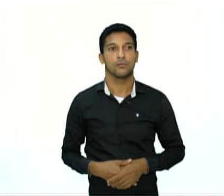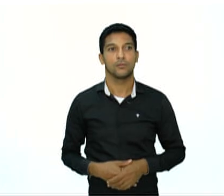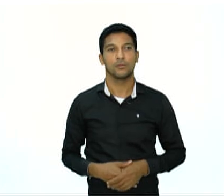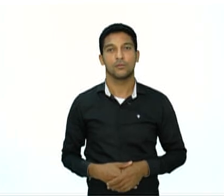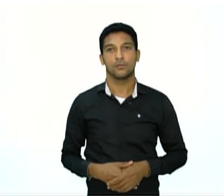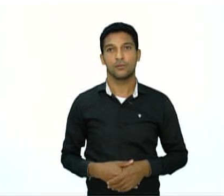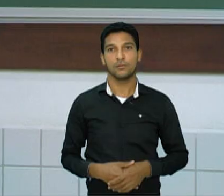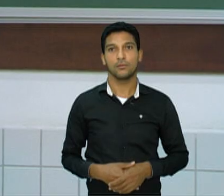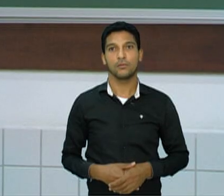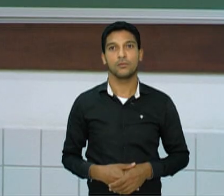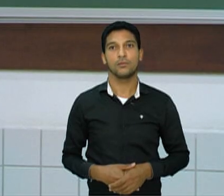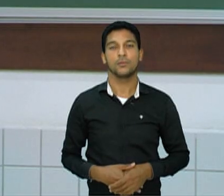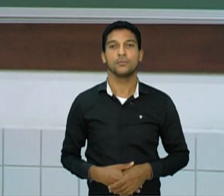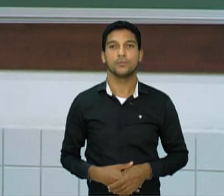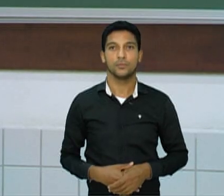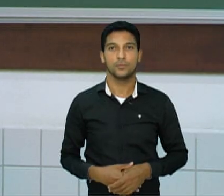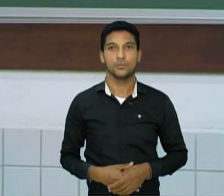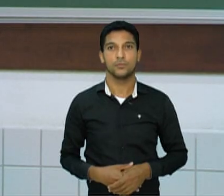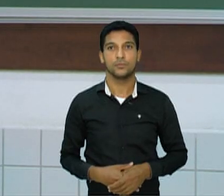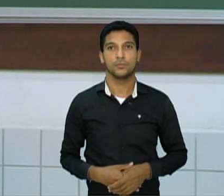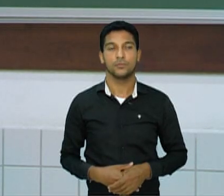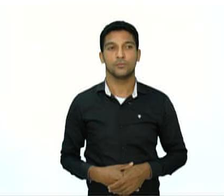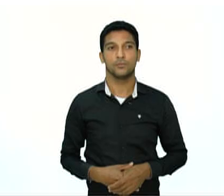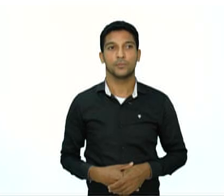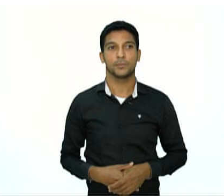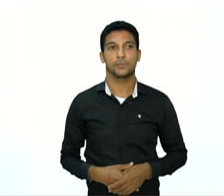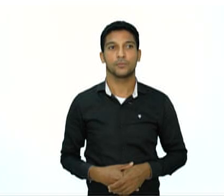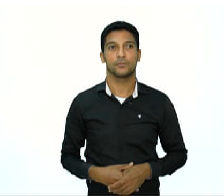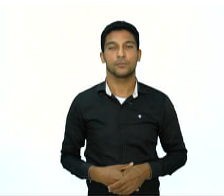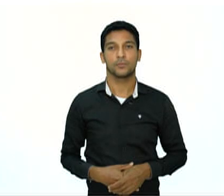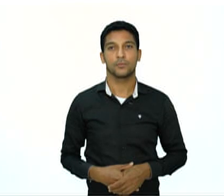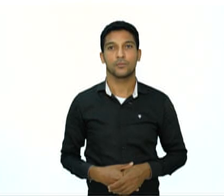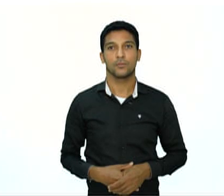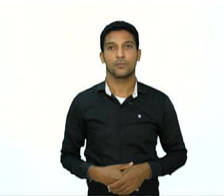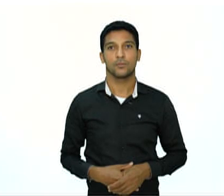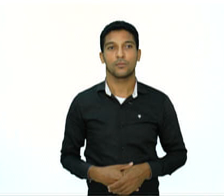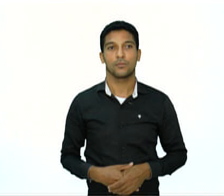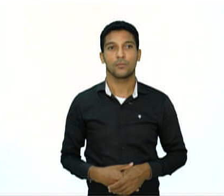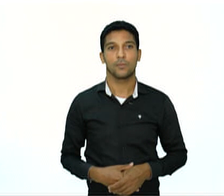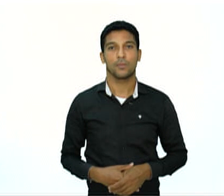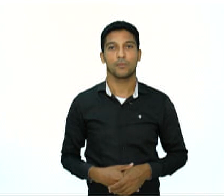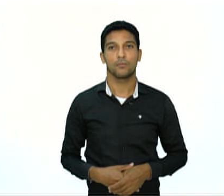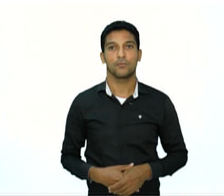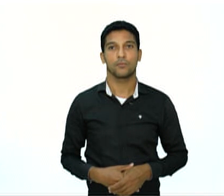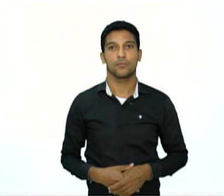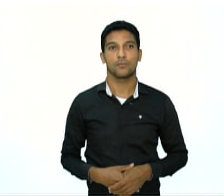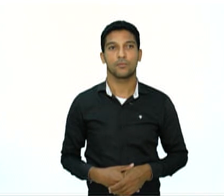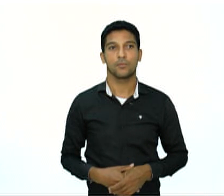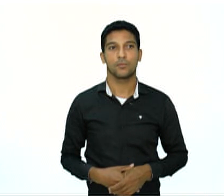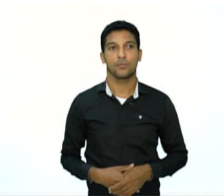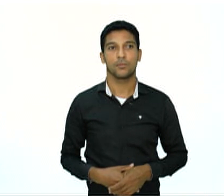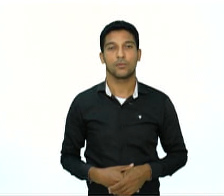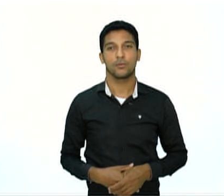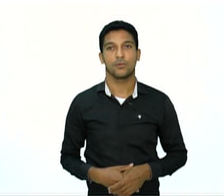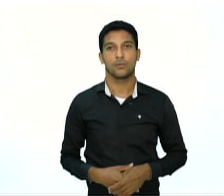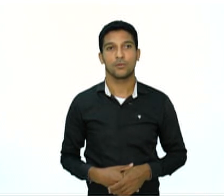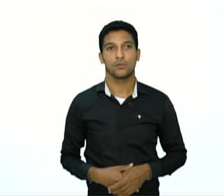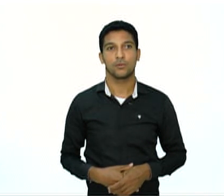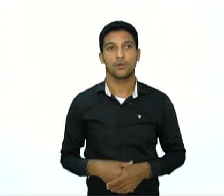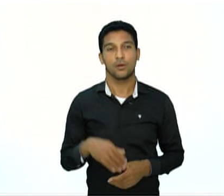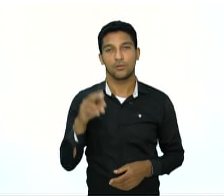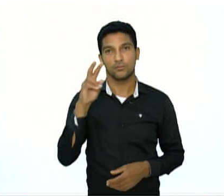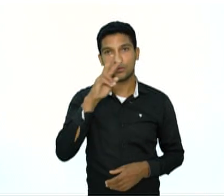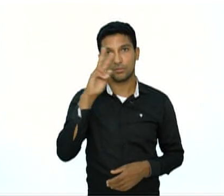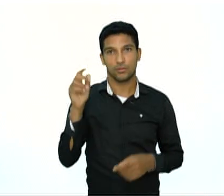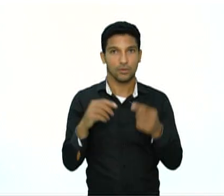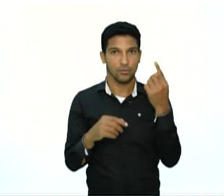estou dizendo, né? A terceira opção aqui. Só te peço isso, verifique a veracidade da notícia. Então vamos lá, 1 para a positiva,